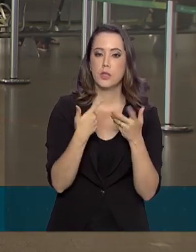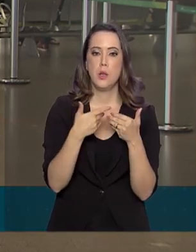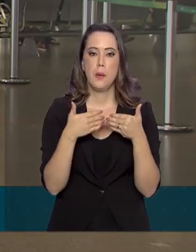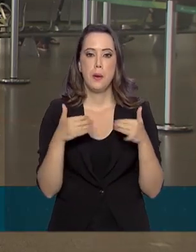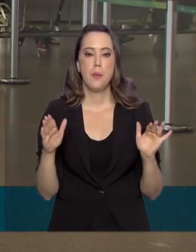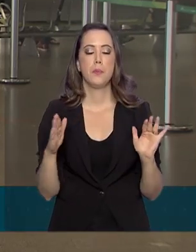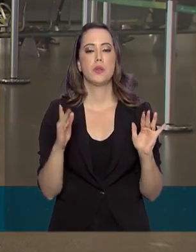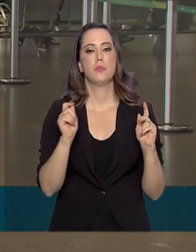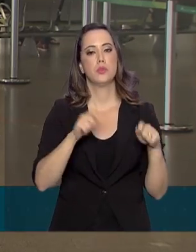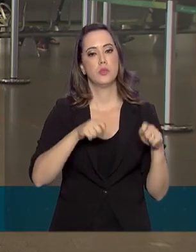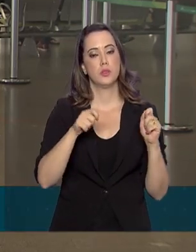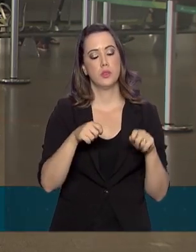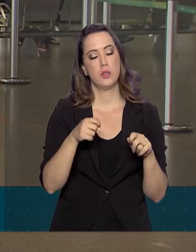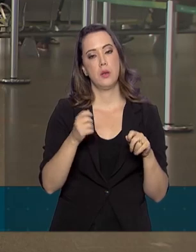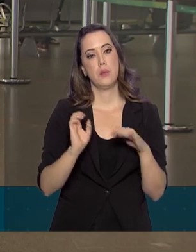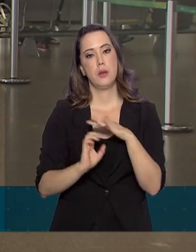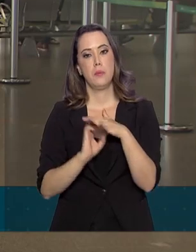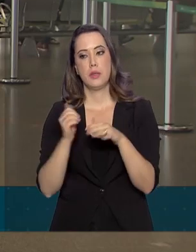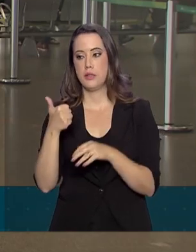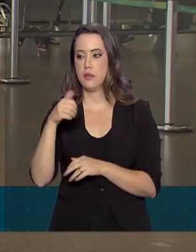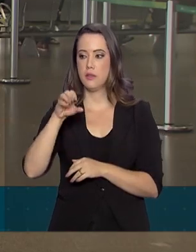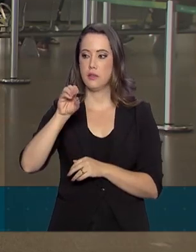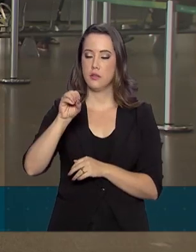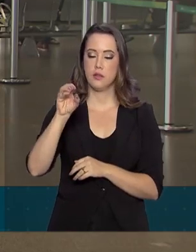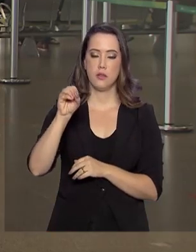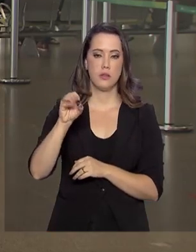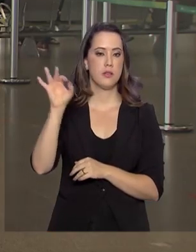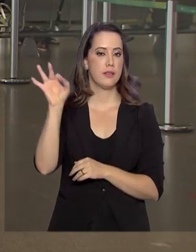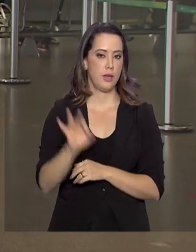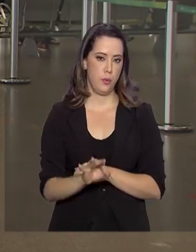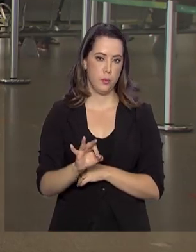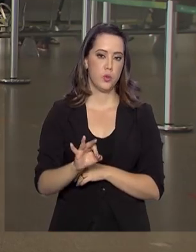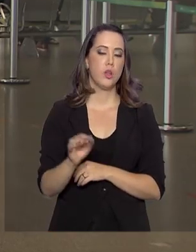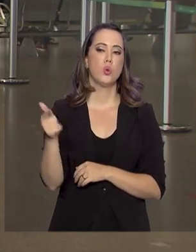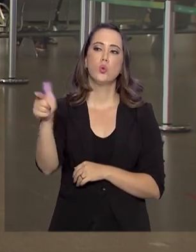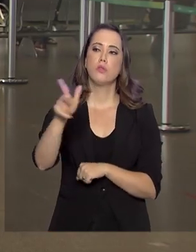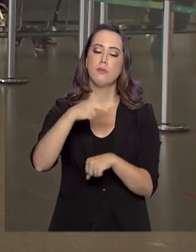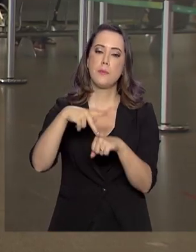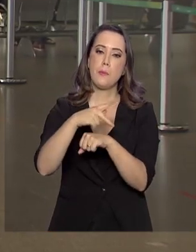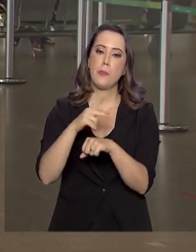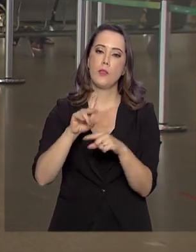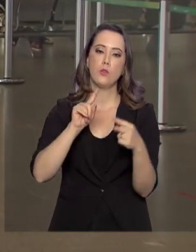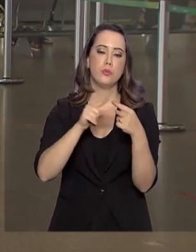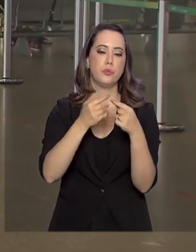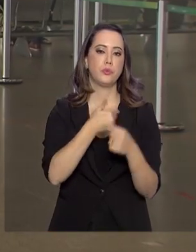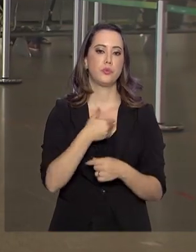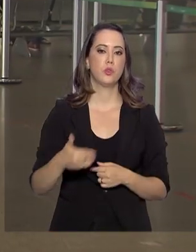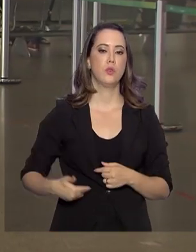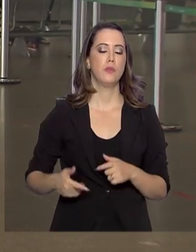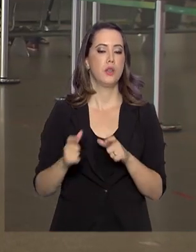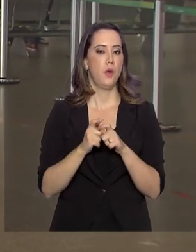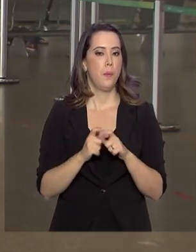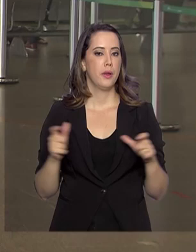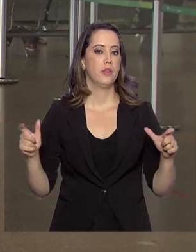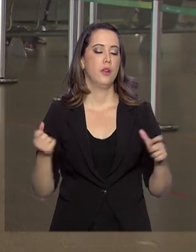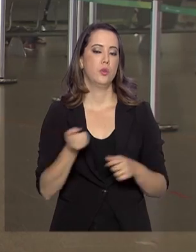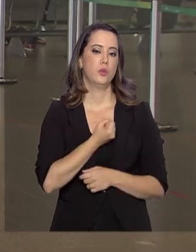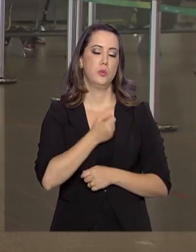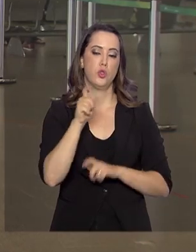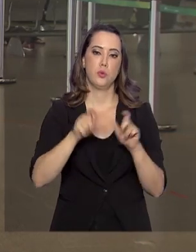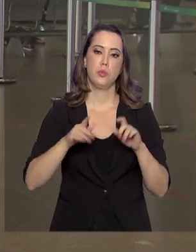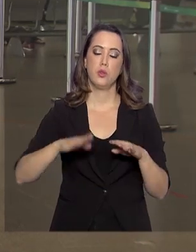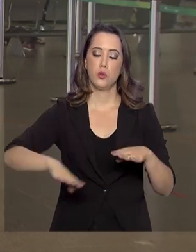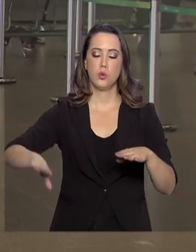com capital 100% estrangeiro a meta do governo é aumentar o número de pessoas voando dos atuais 120